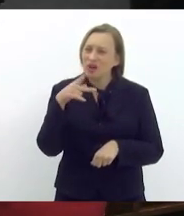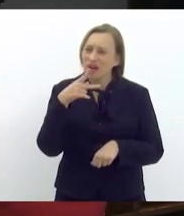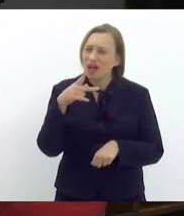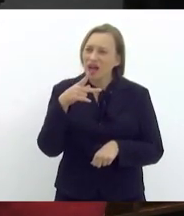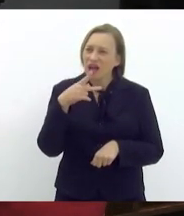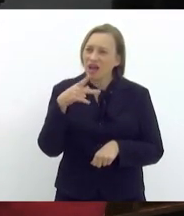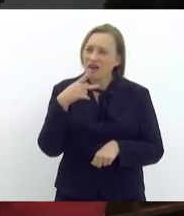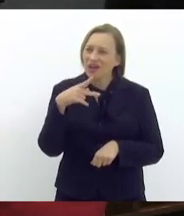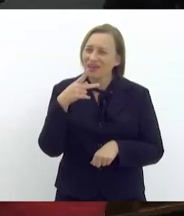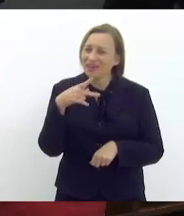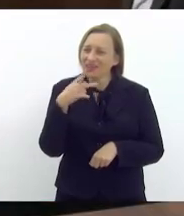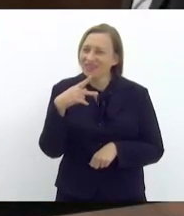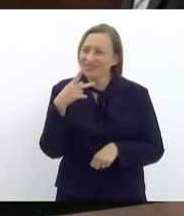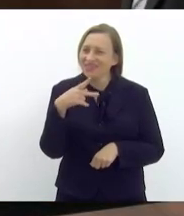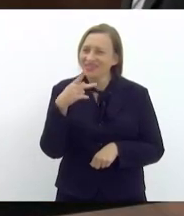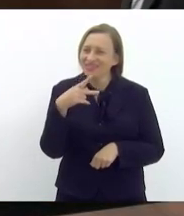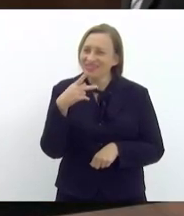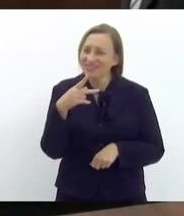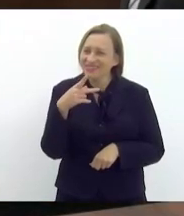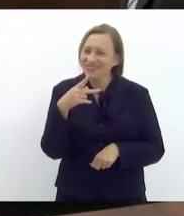desculpe o senhor narrou